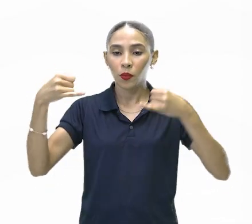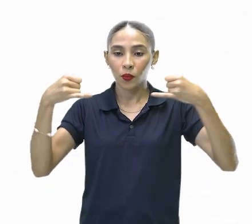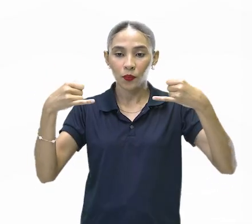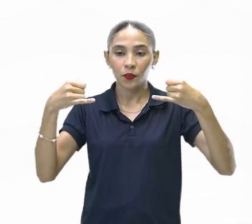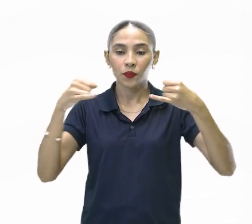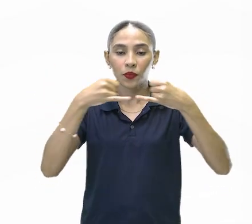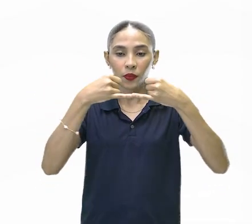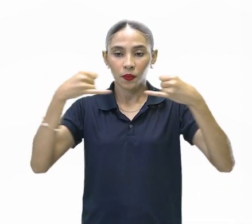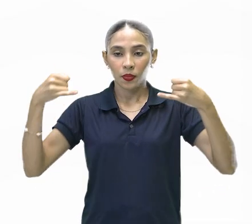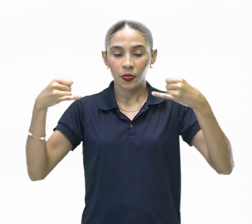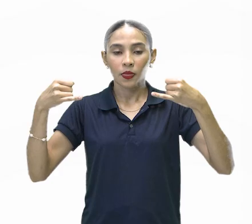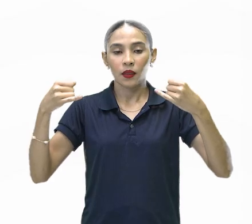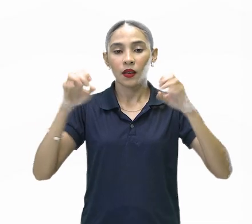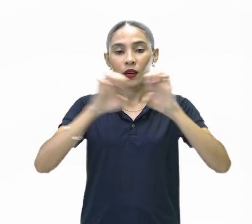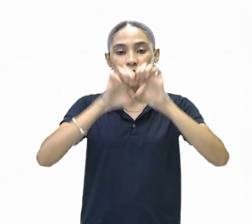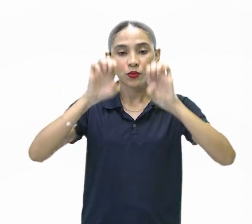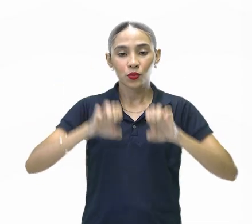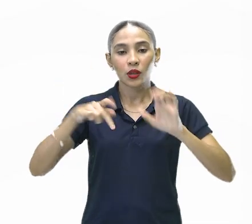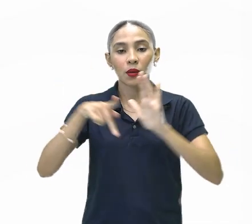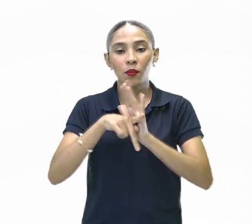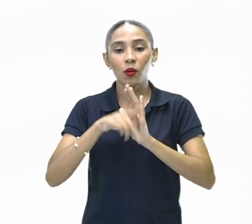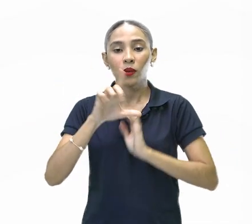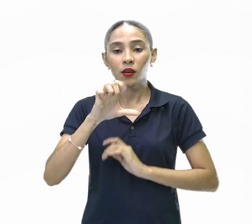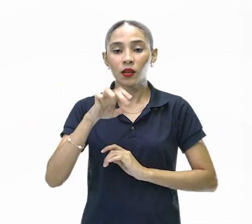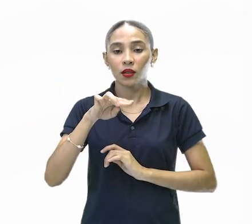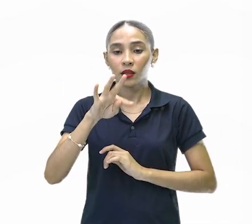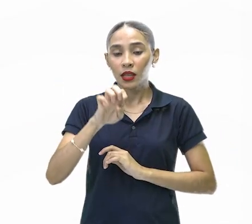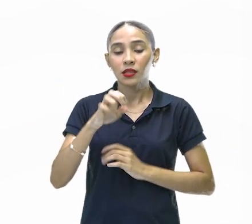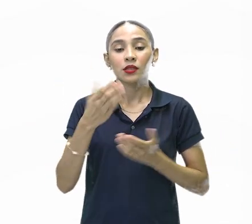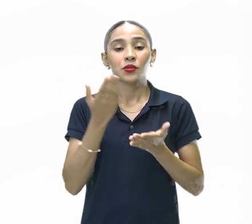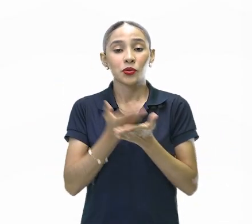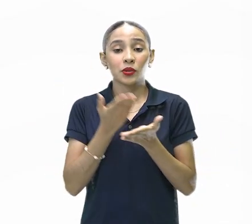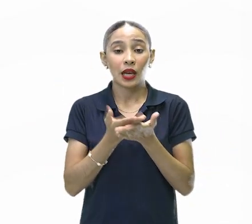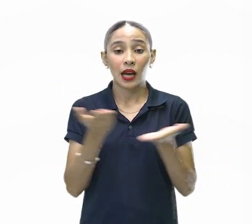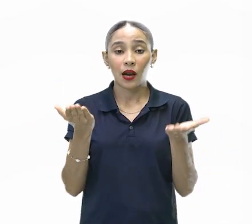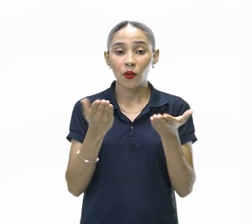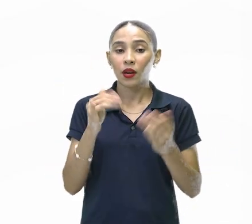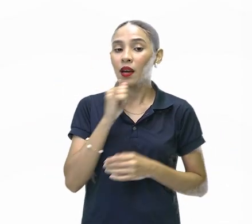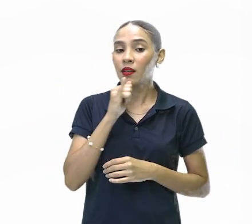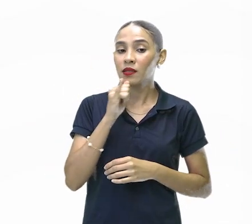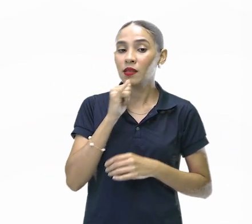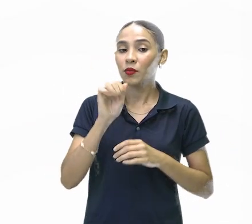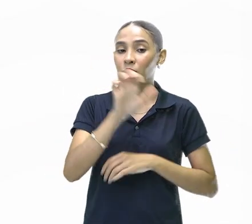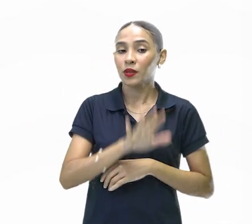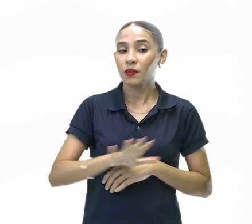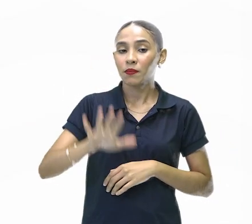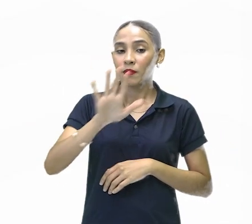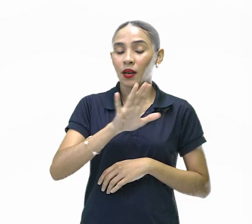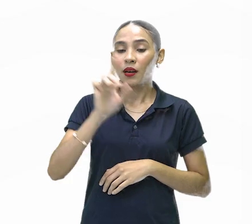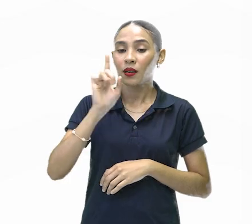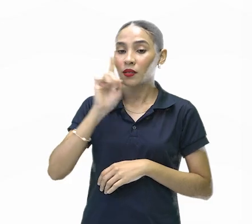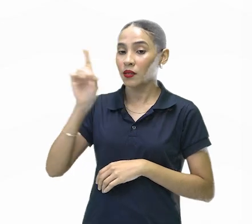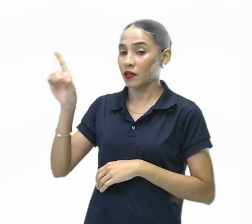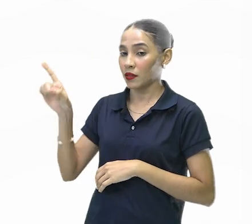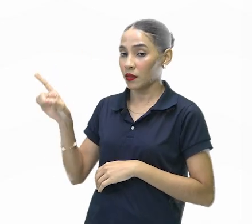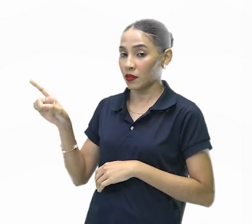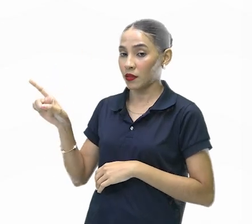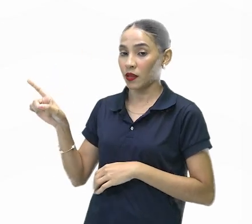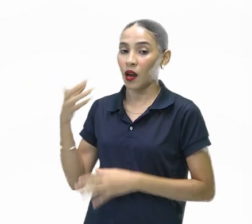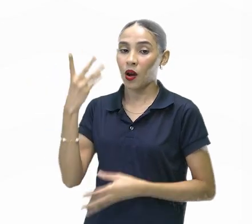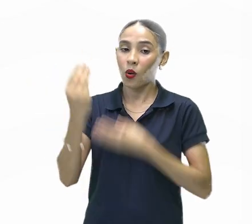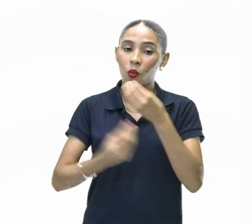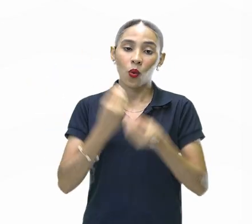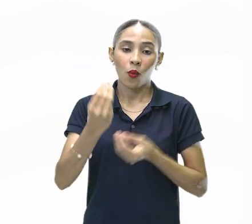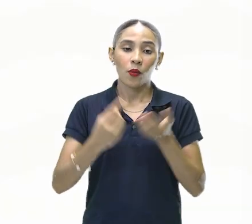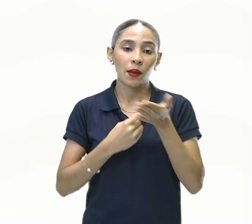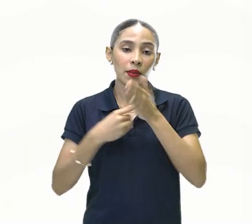nas pontas do segmento o comportamento da lente. É o que a gente vai ver agora aí, pessoal. Olha só na imagem, né,